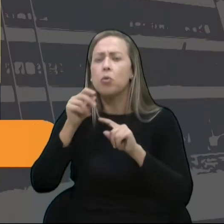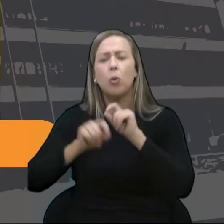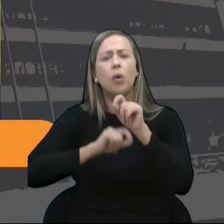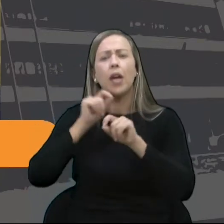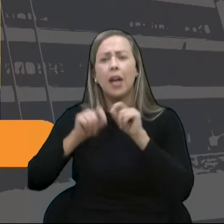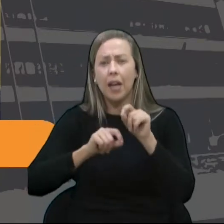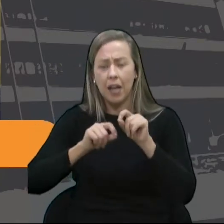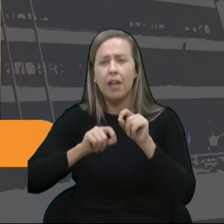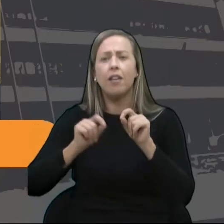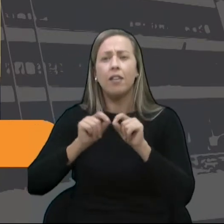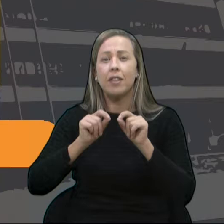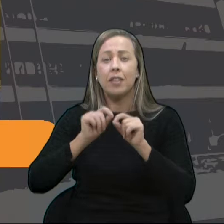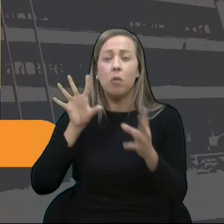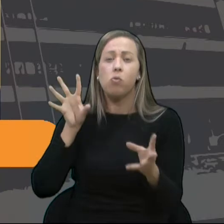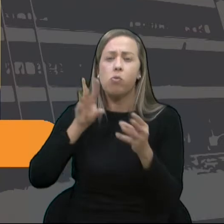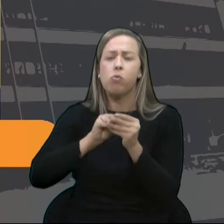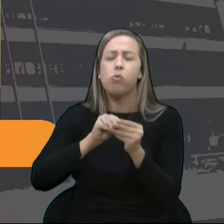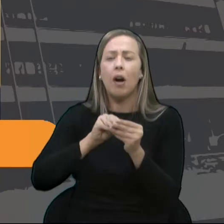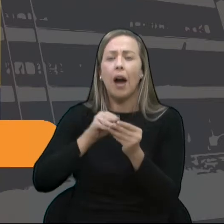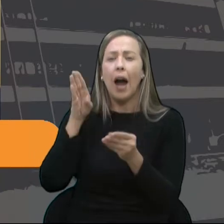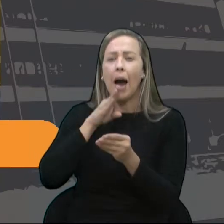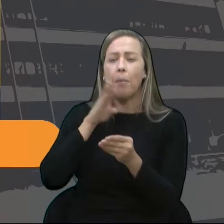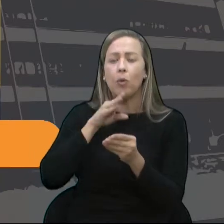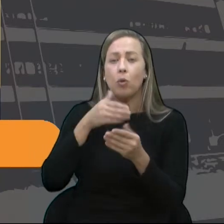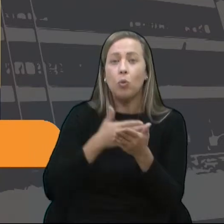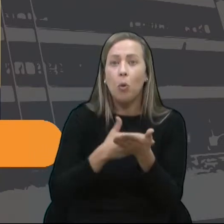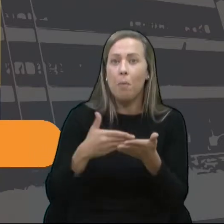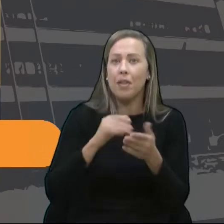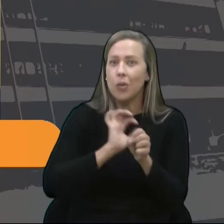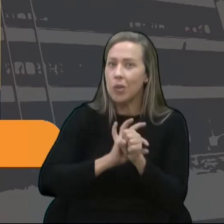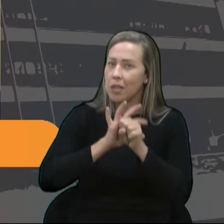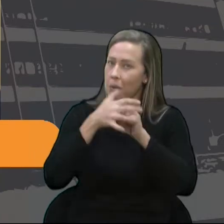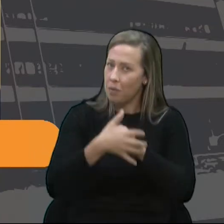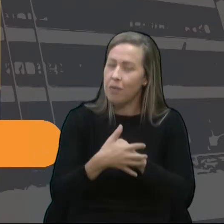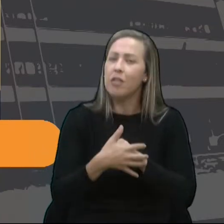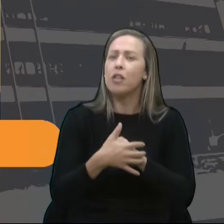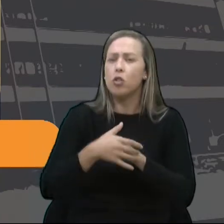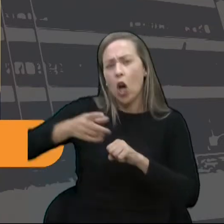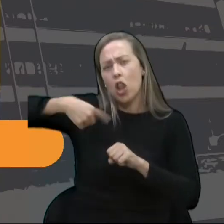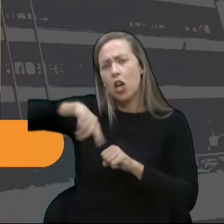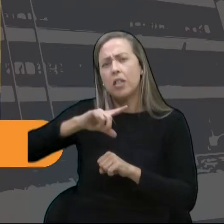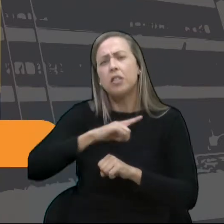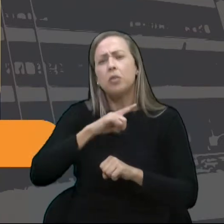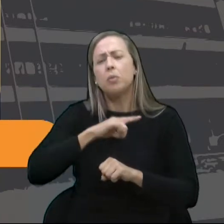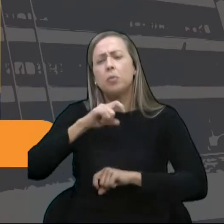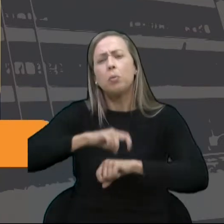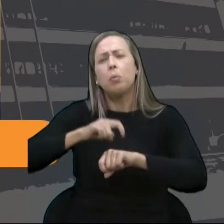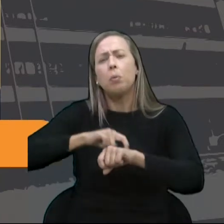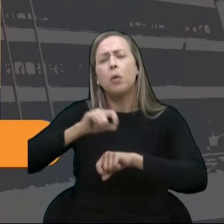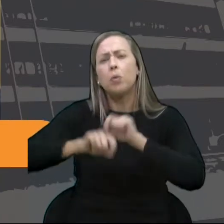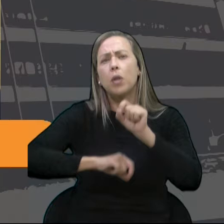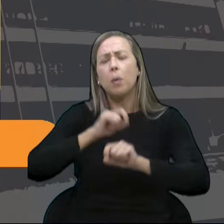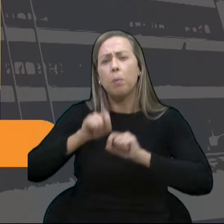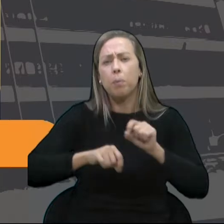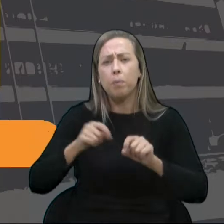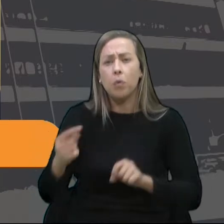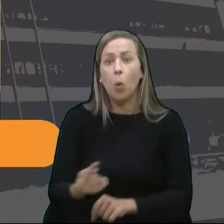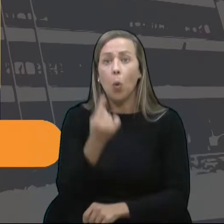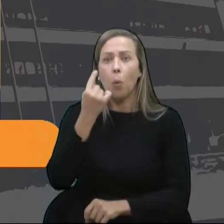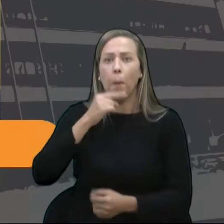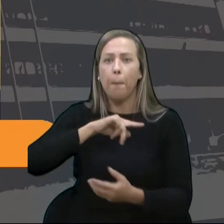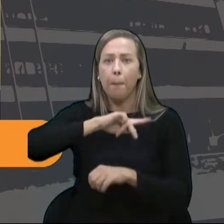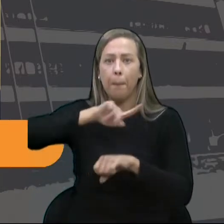pouco, fazendo uma breve retrospectiva do início da pandemia, quando nós tivemos uma situação em que um